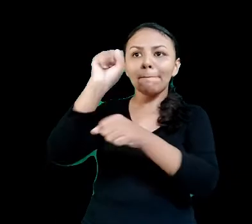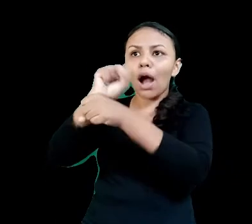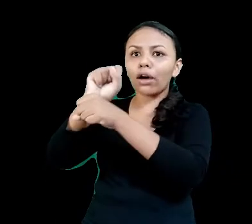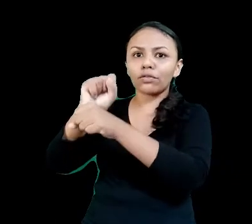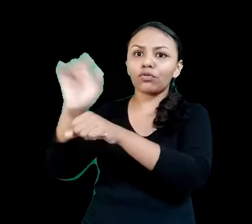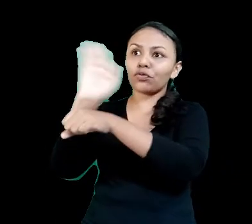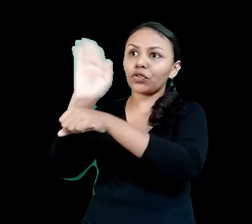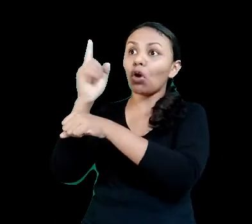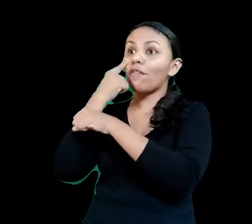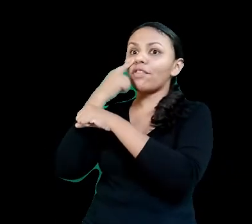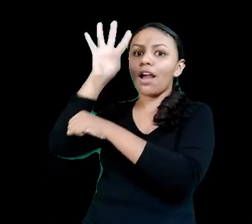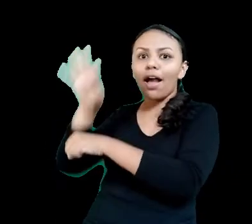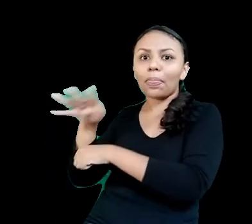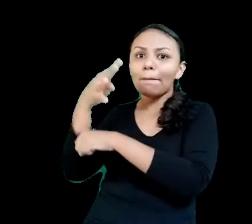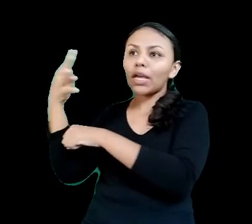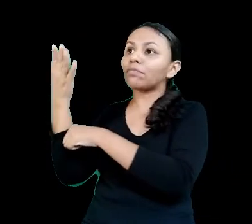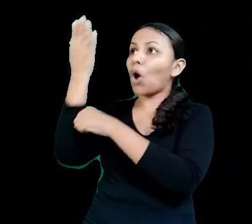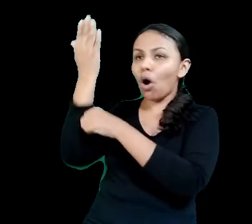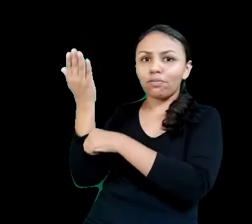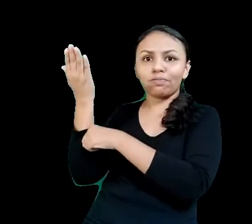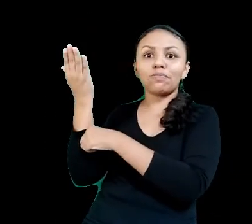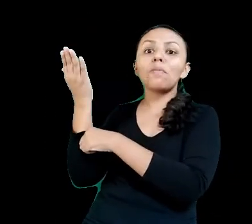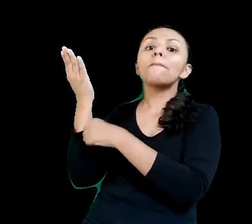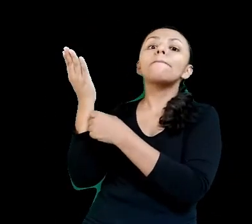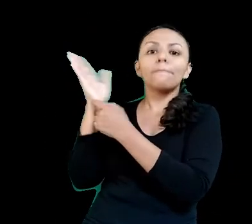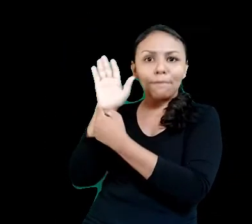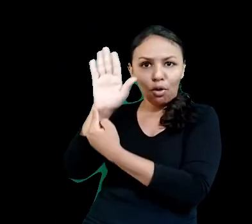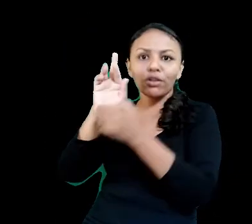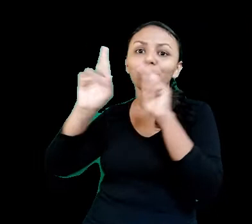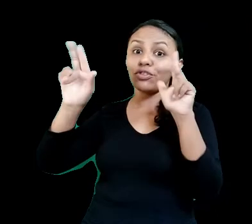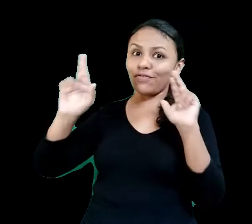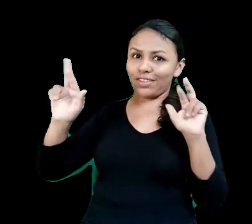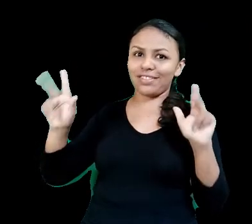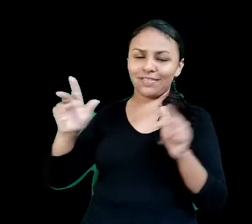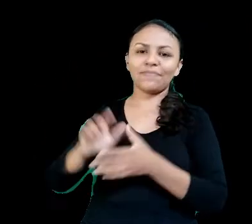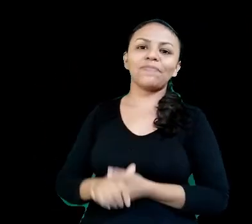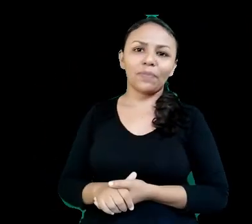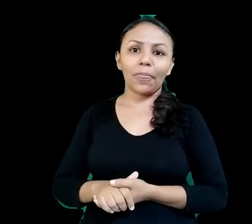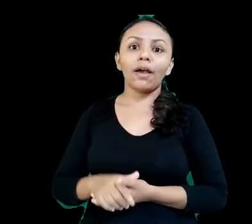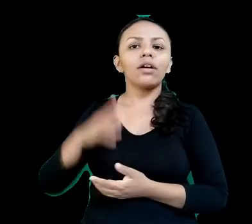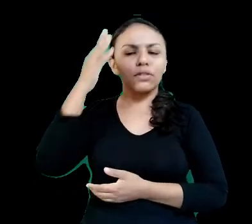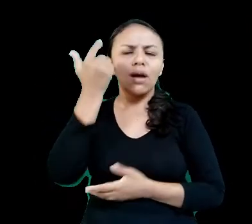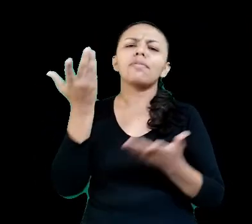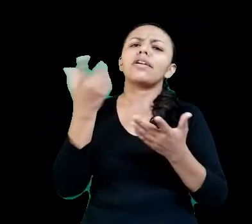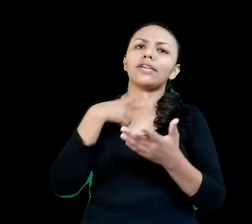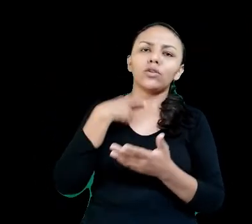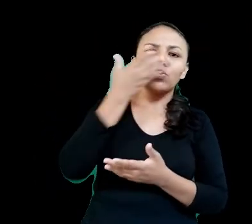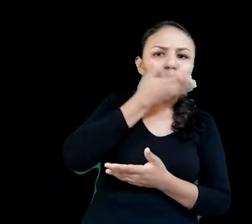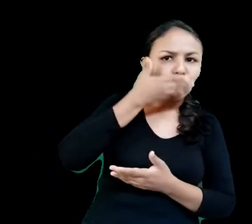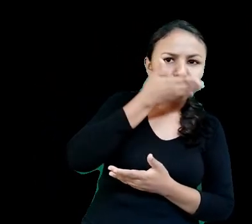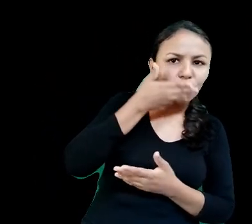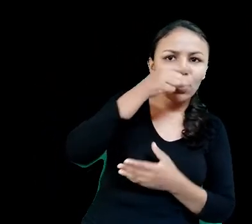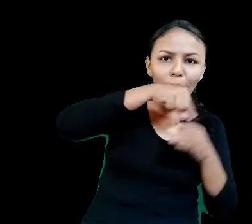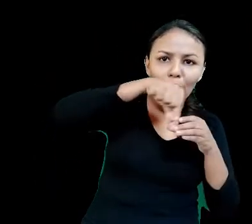vídeo, você vai ver as diferenças e nós sabemos que esses adoçantes, tanto natural como artificial,